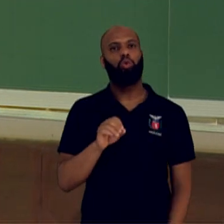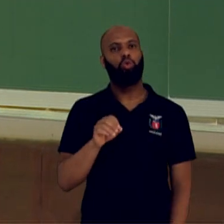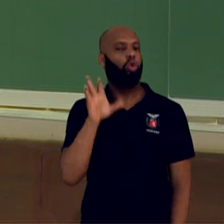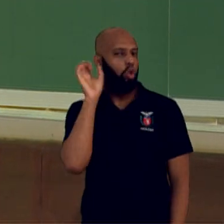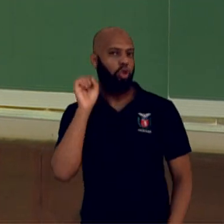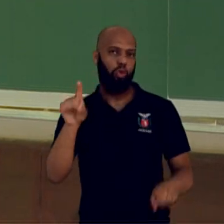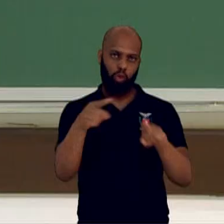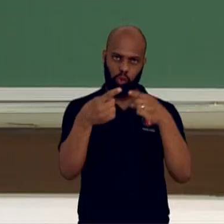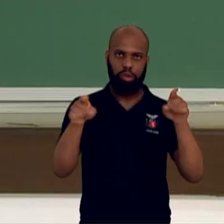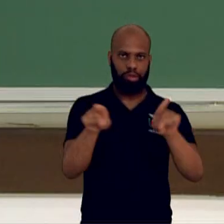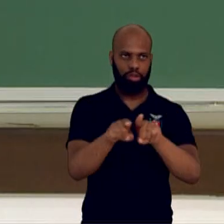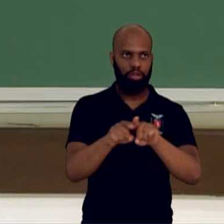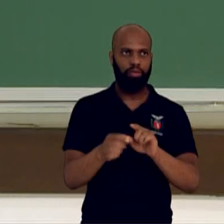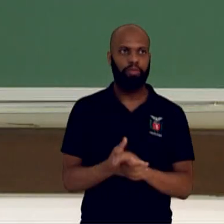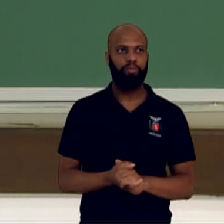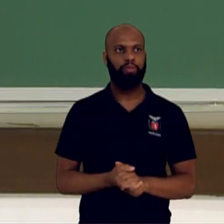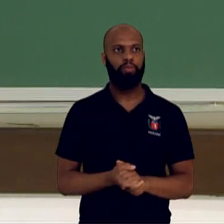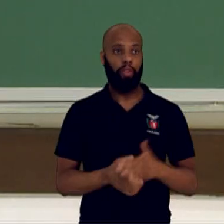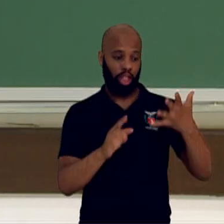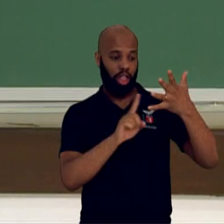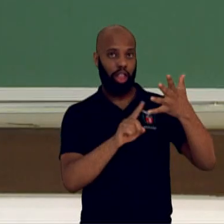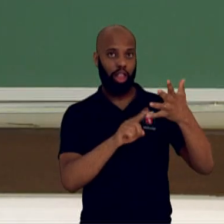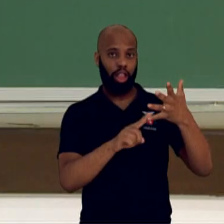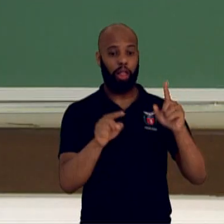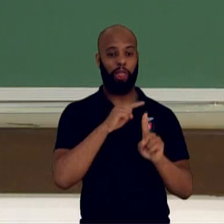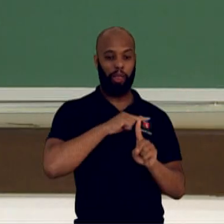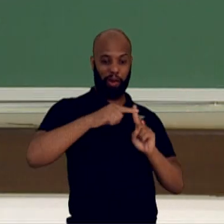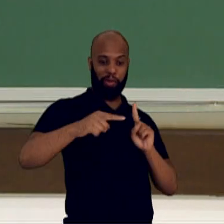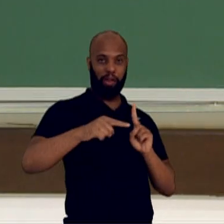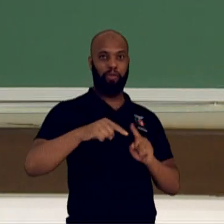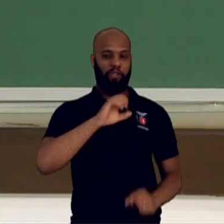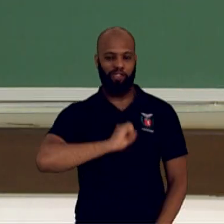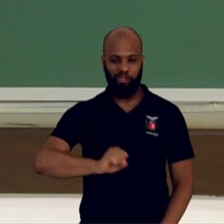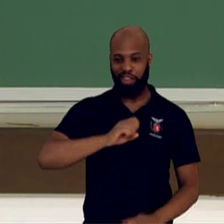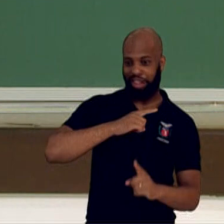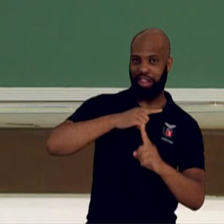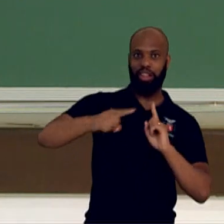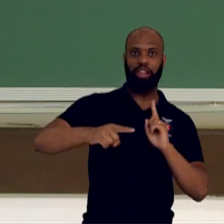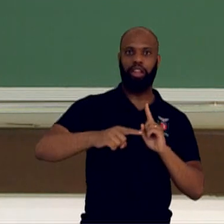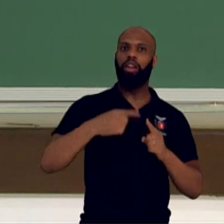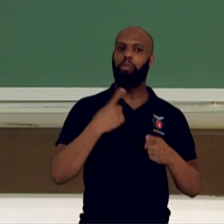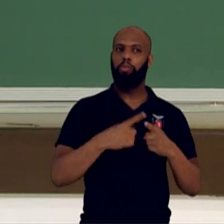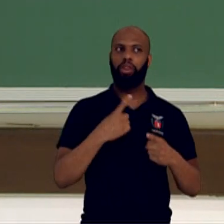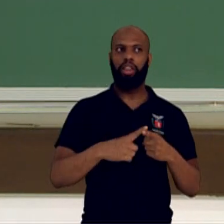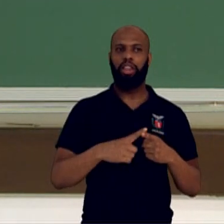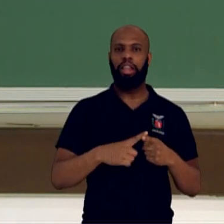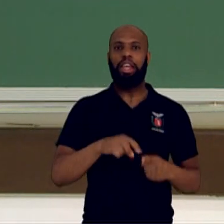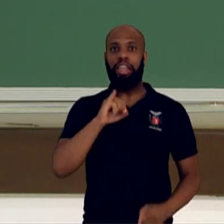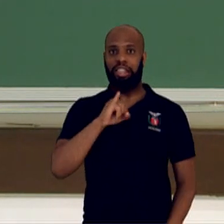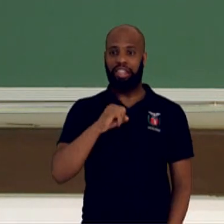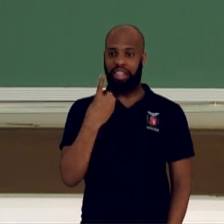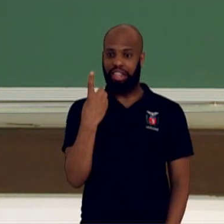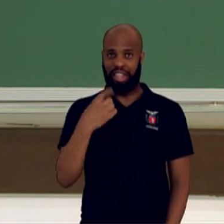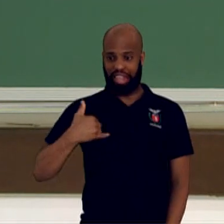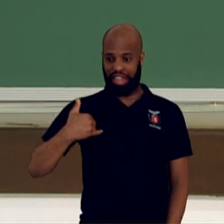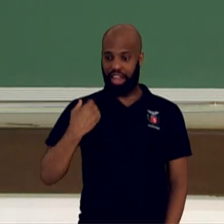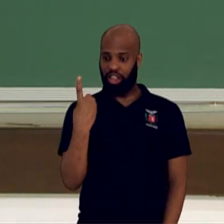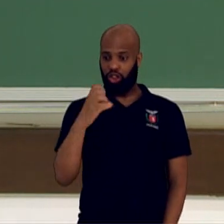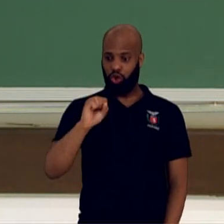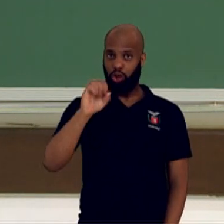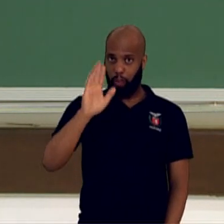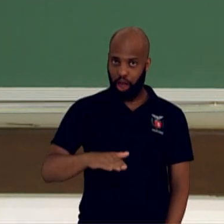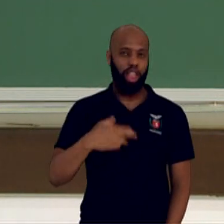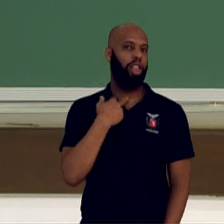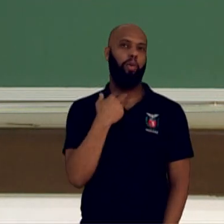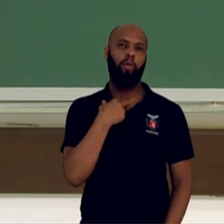algumas músicas, né? E o funk proibidão. Esse aí, gente, para menor de 18, não pode, né? As letras não